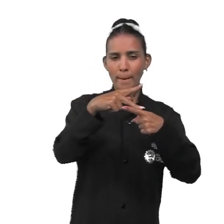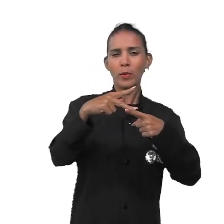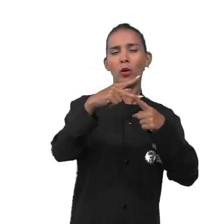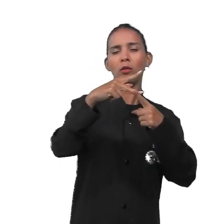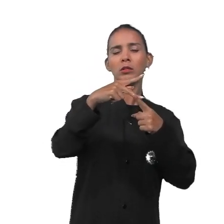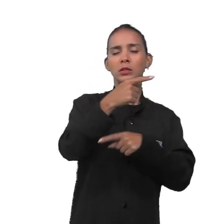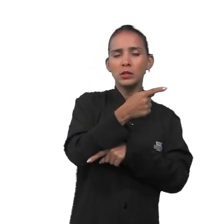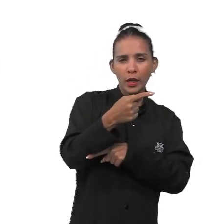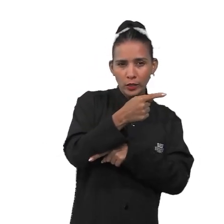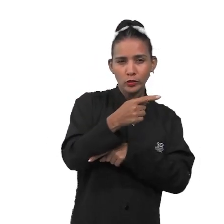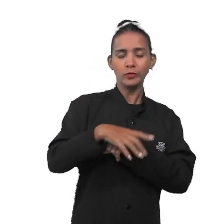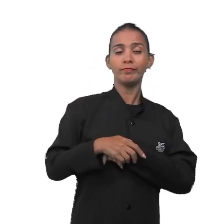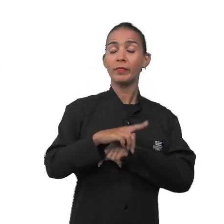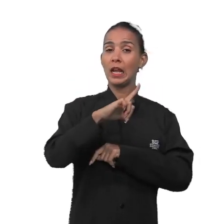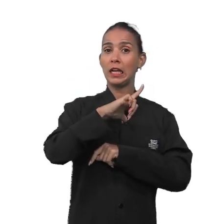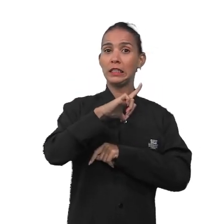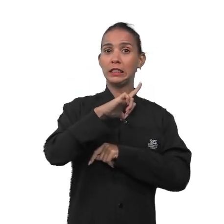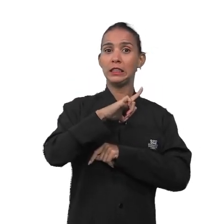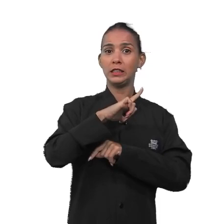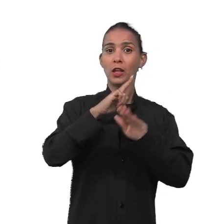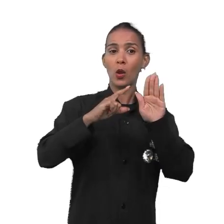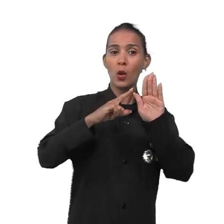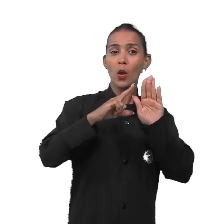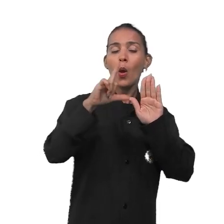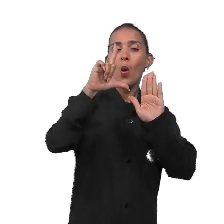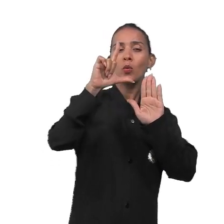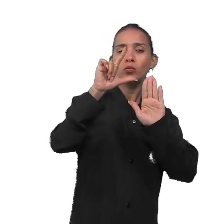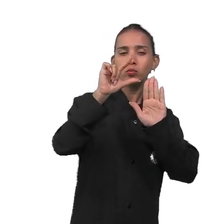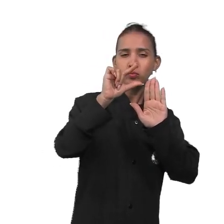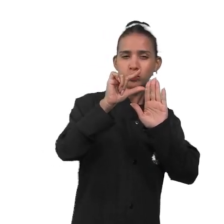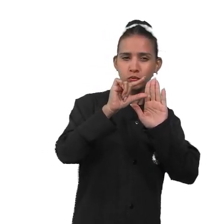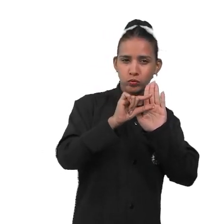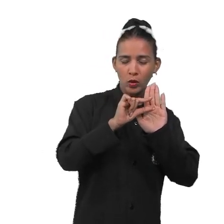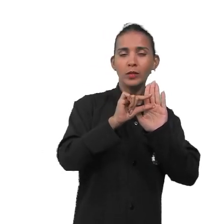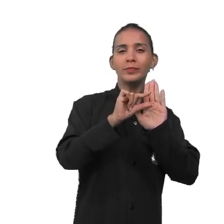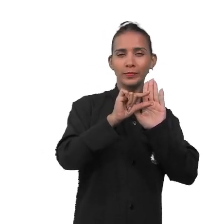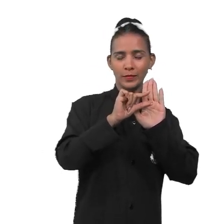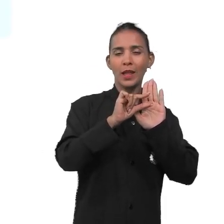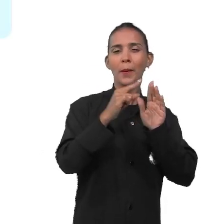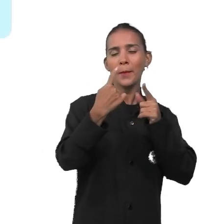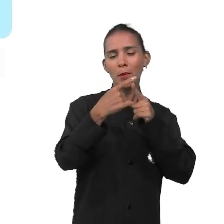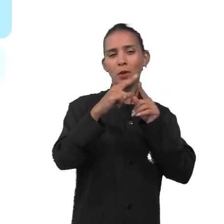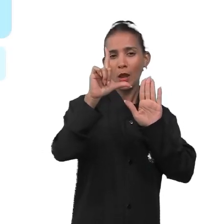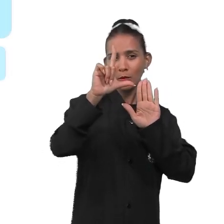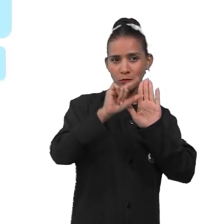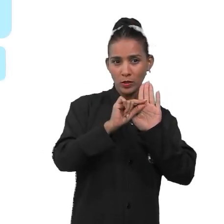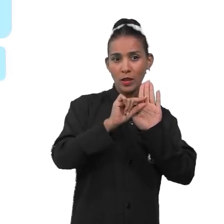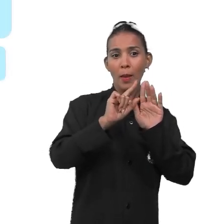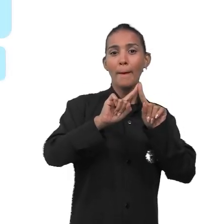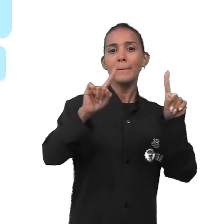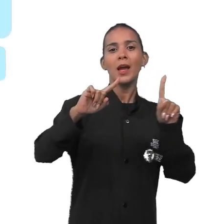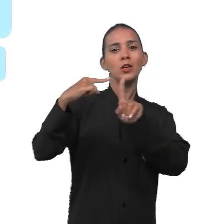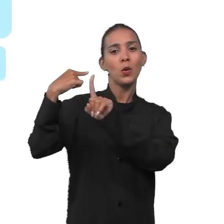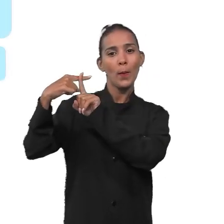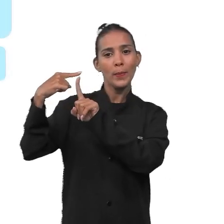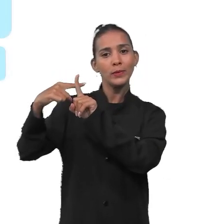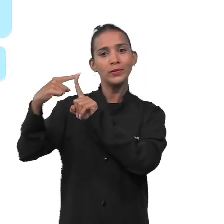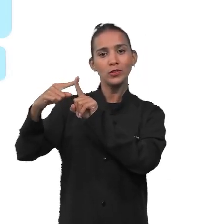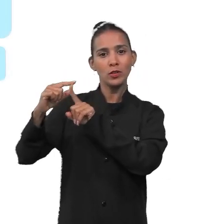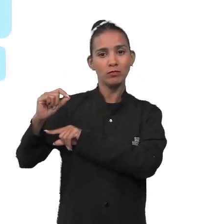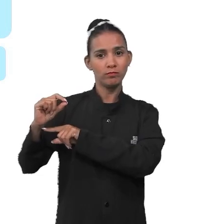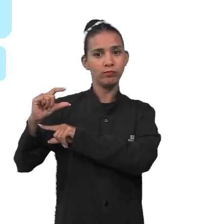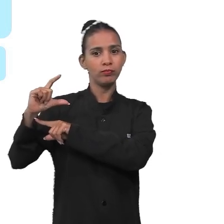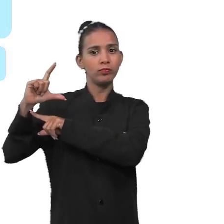polo negativo ele vai ter um potencial menor, um potencial de redução menor, e o polo positivo ele vai ter um